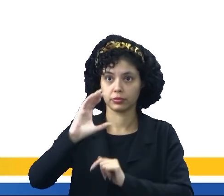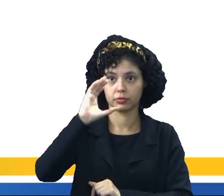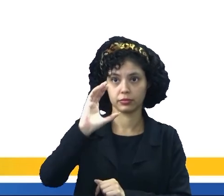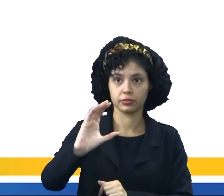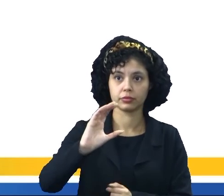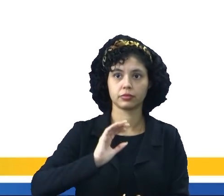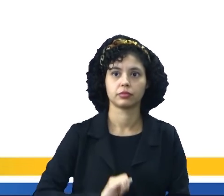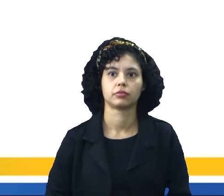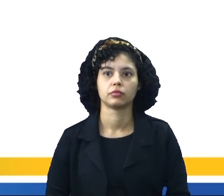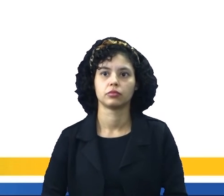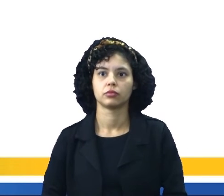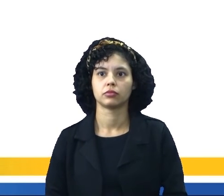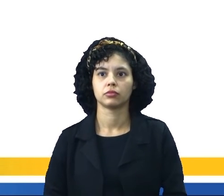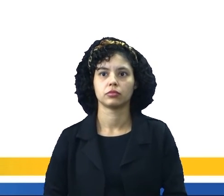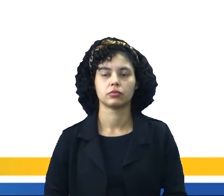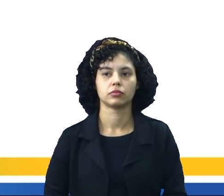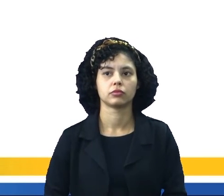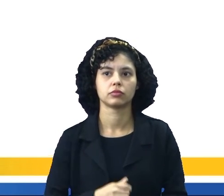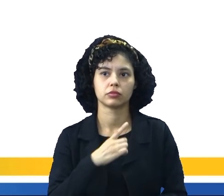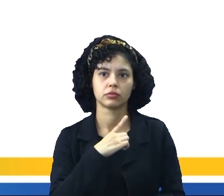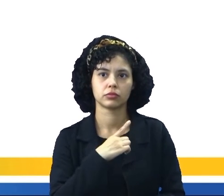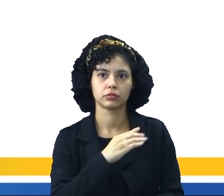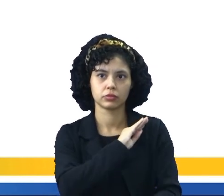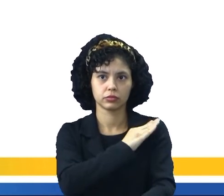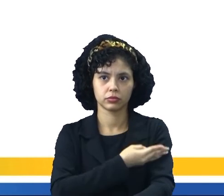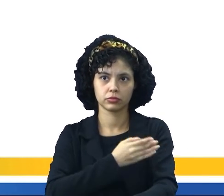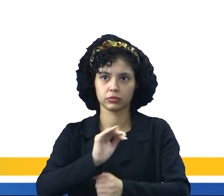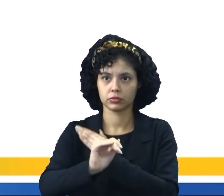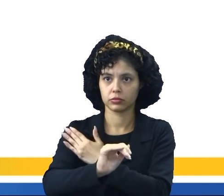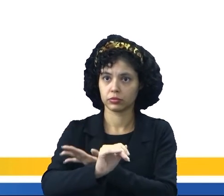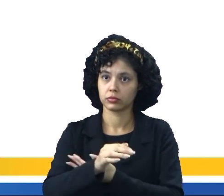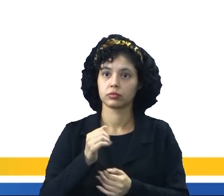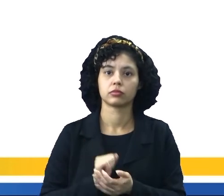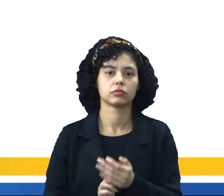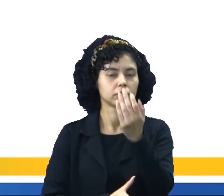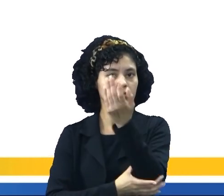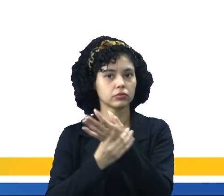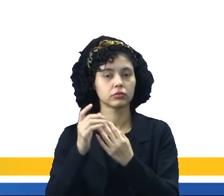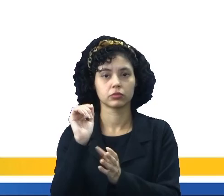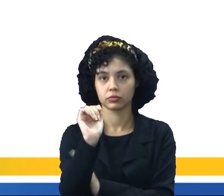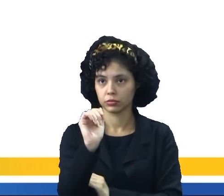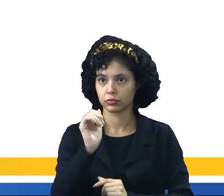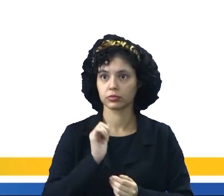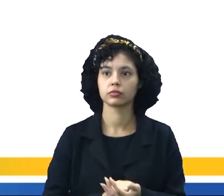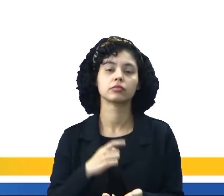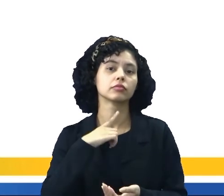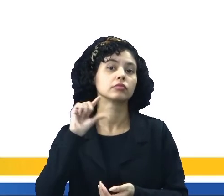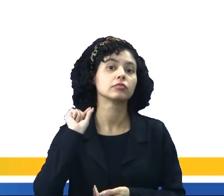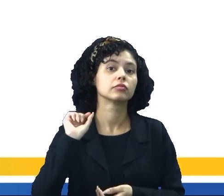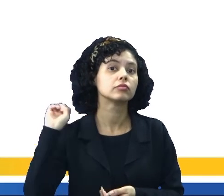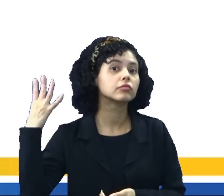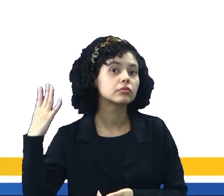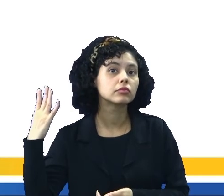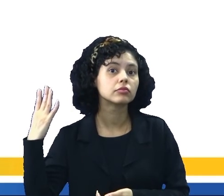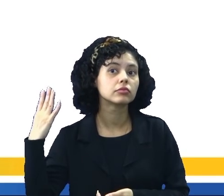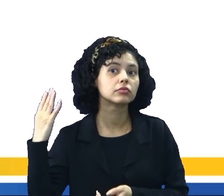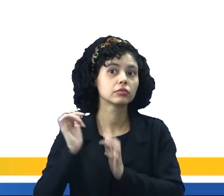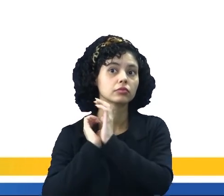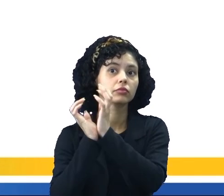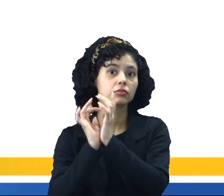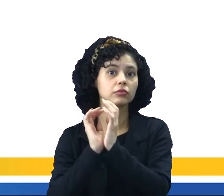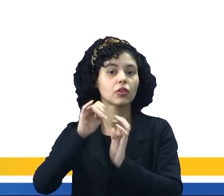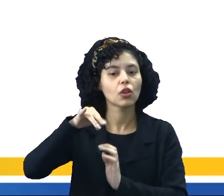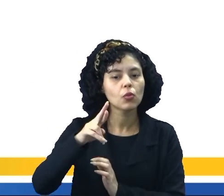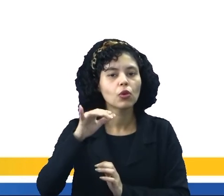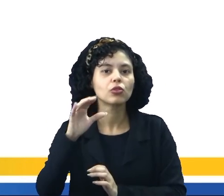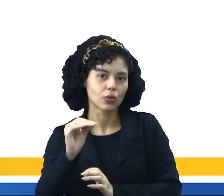é a letra C, onde aí seria para os músculos flexores do braço. Isso, então, tem a ver com o neurônio